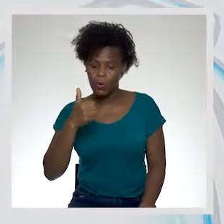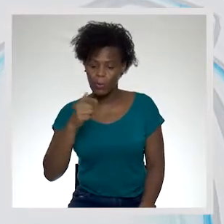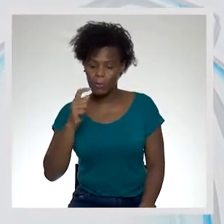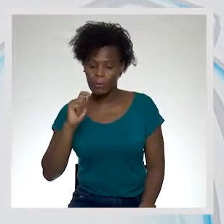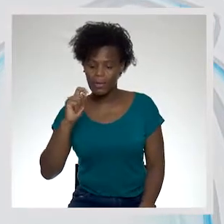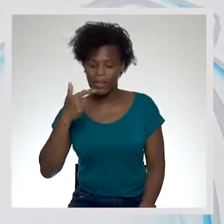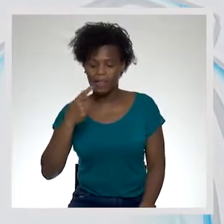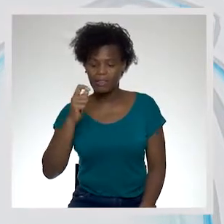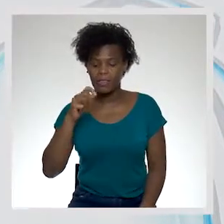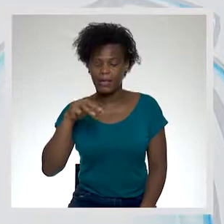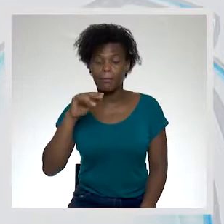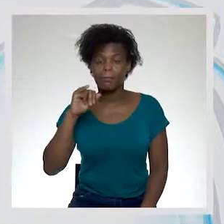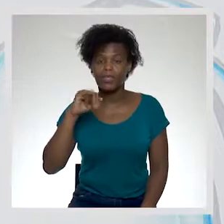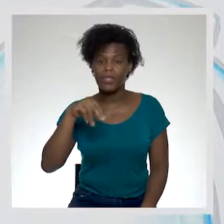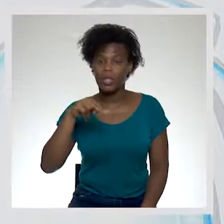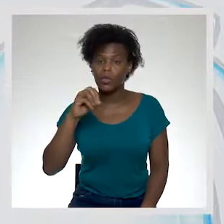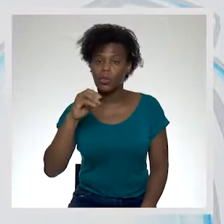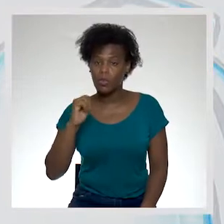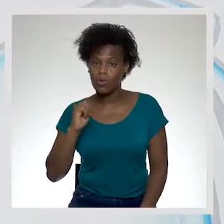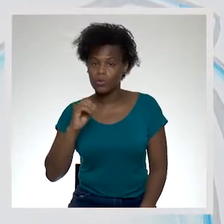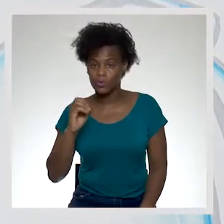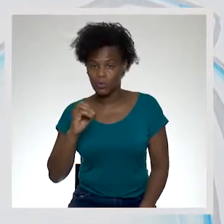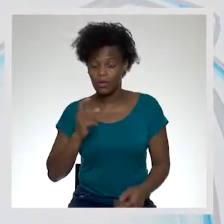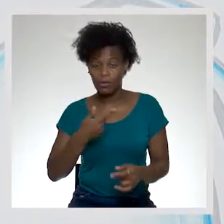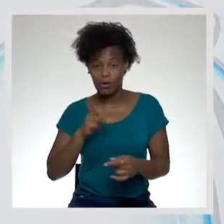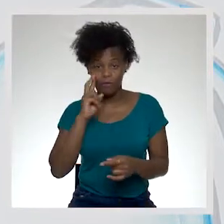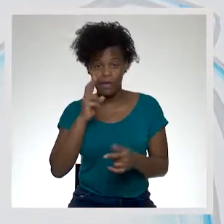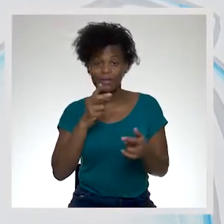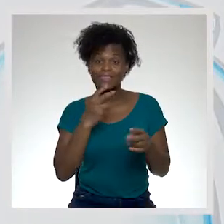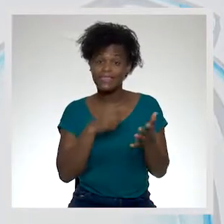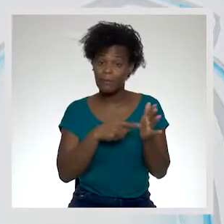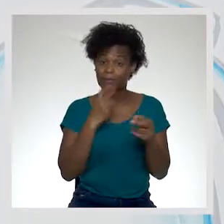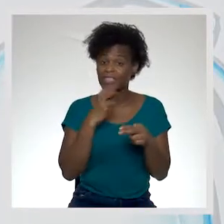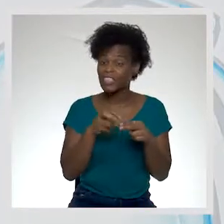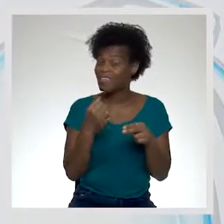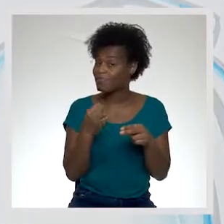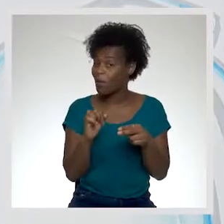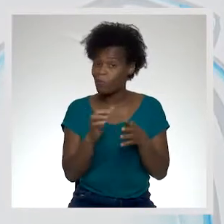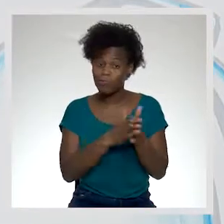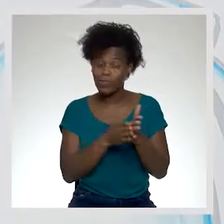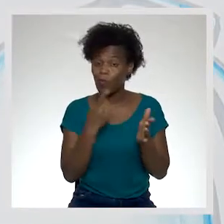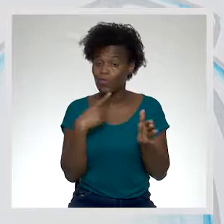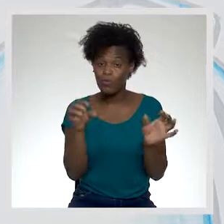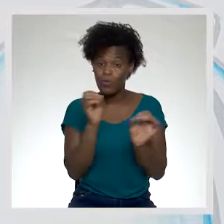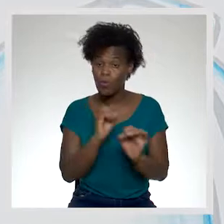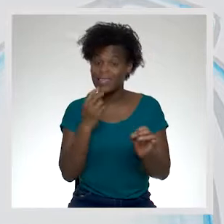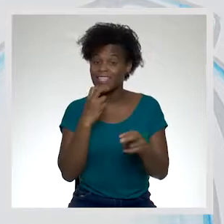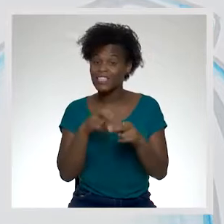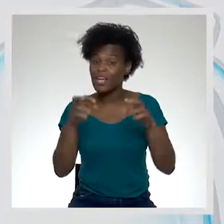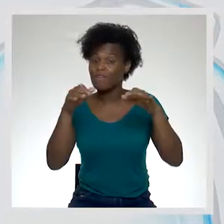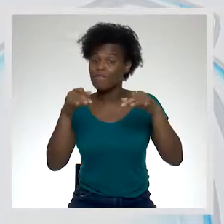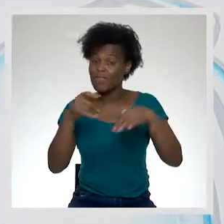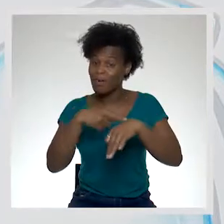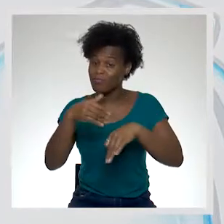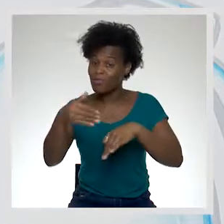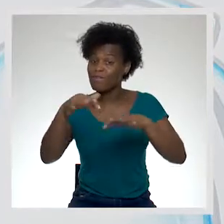das energias não renováveis. Como eu tinha vos dito, que são energias que têm um